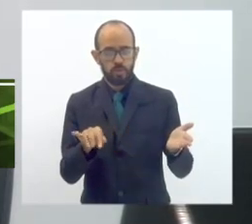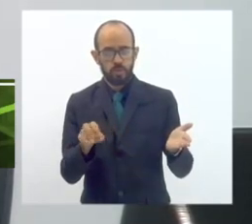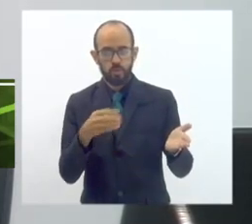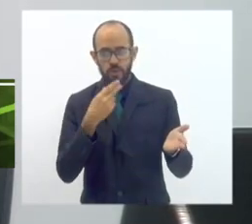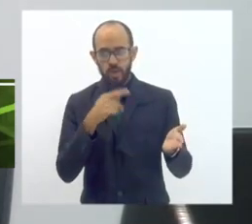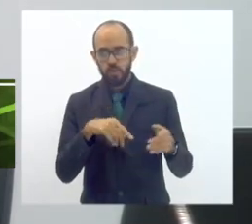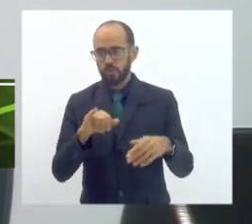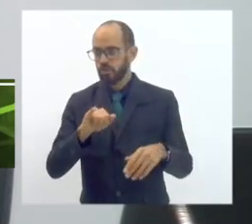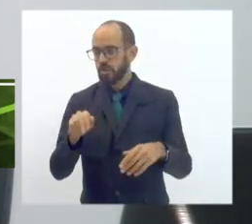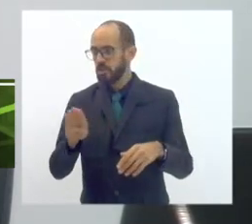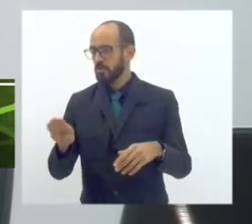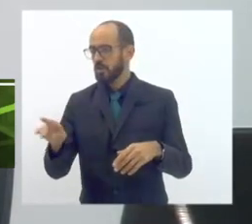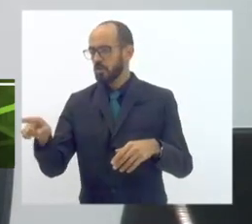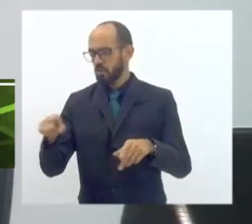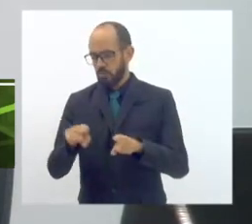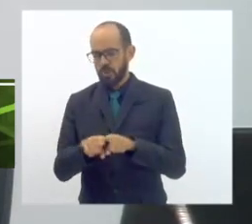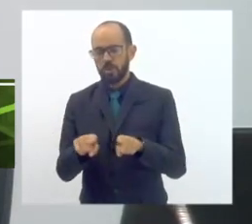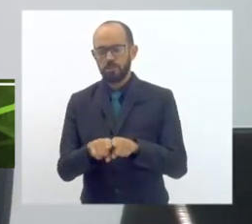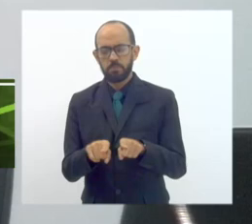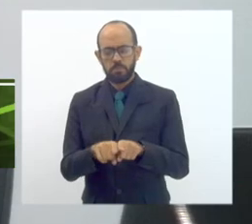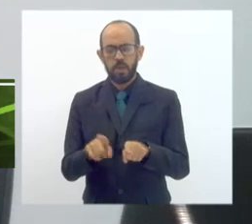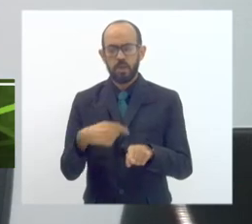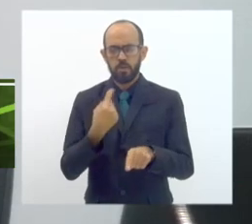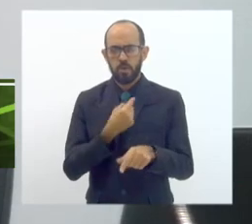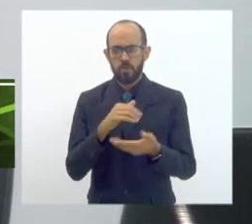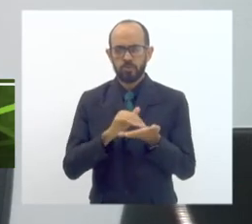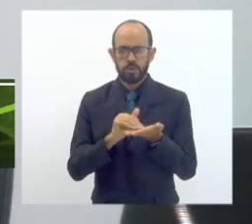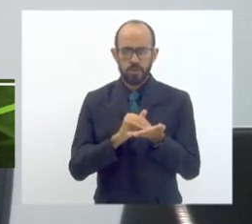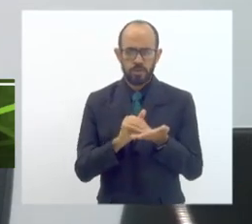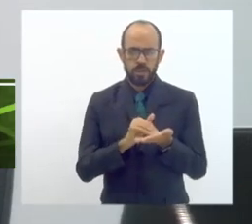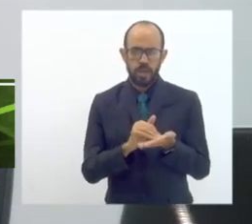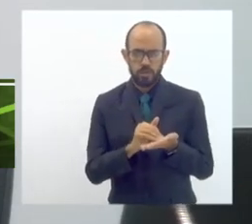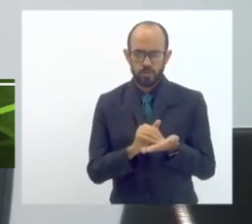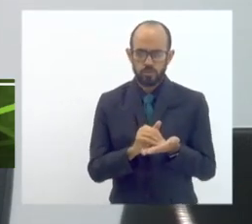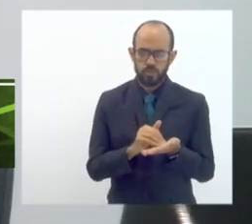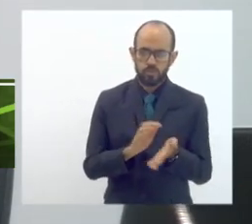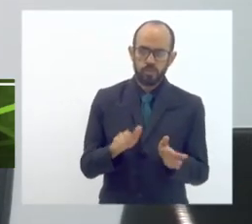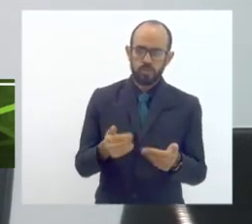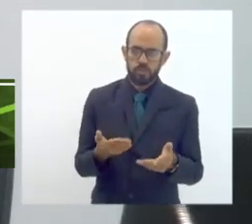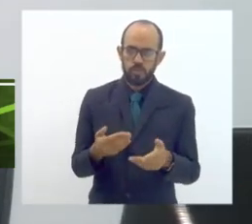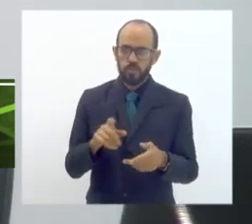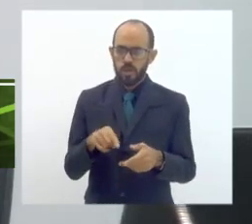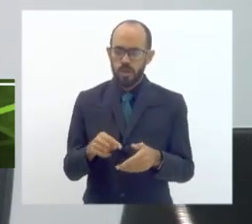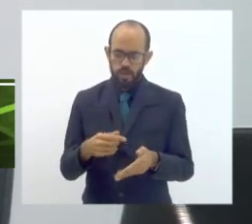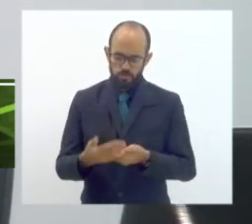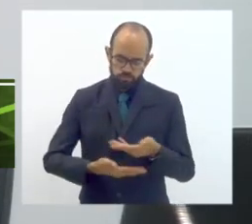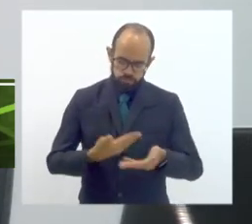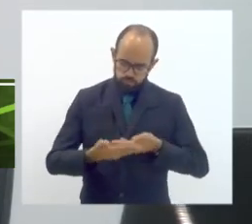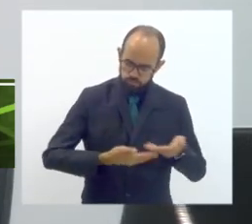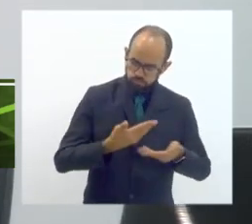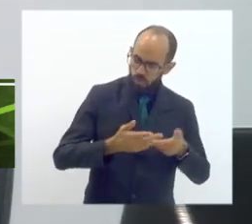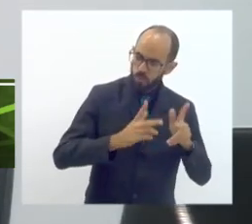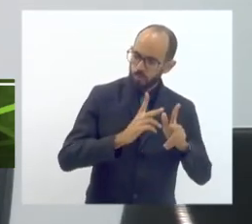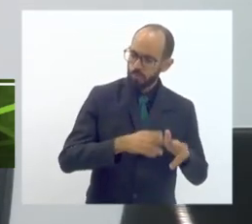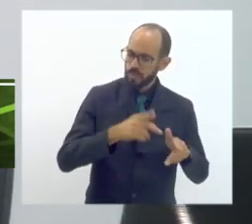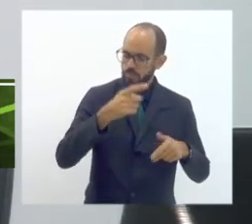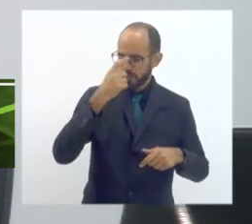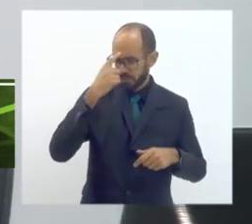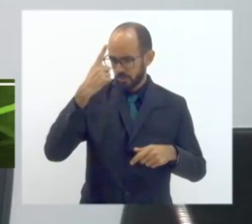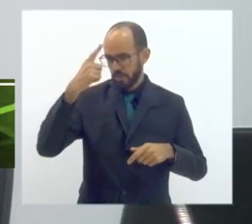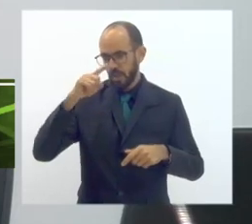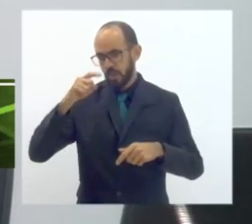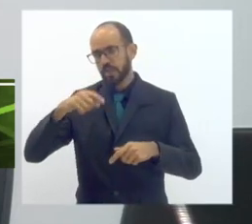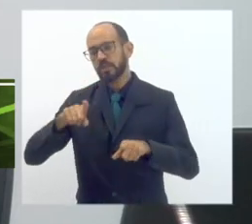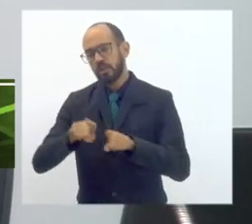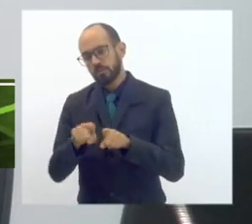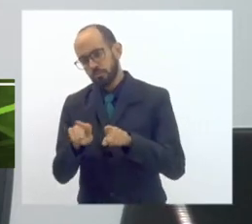Jair, mesma coisa. As falas do nosso secretário também. Então, comunga com os mesmos valores e com as mesmas dificuldades que